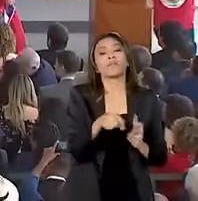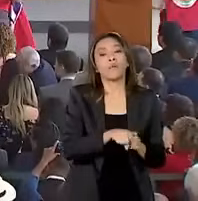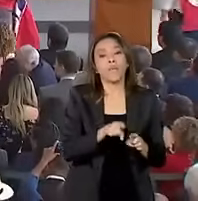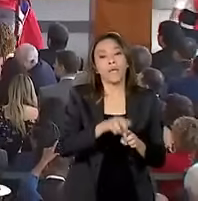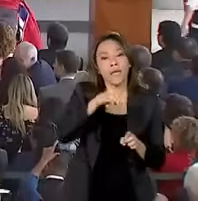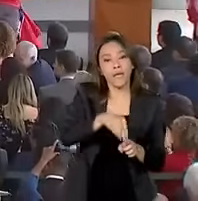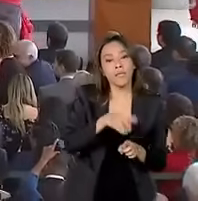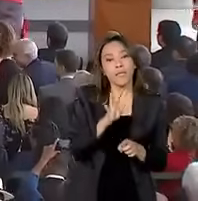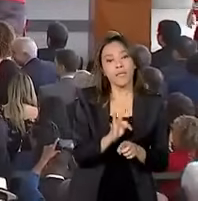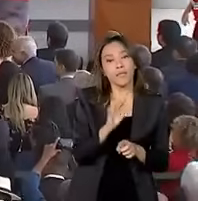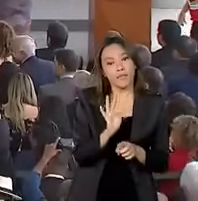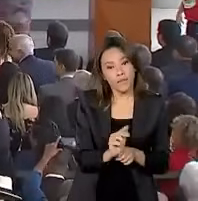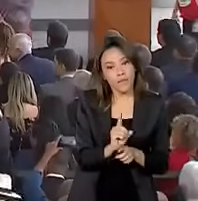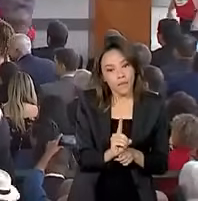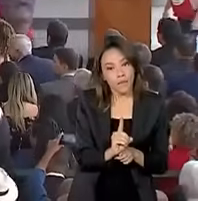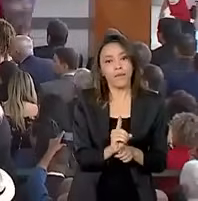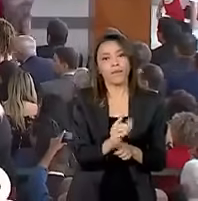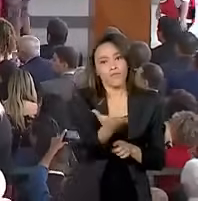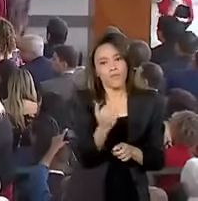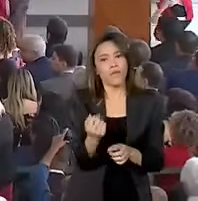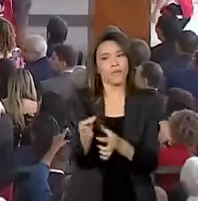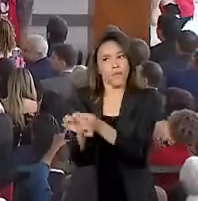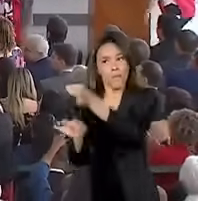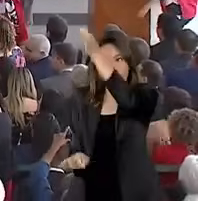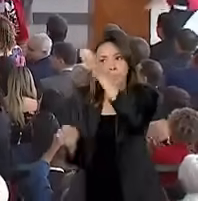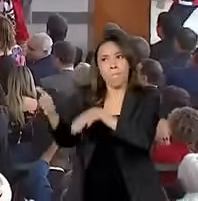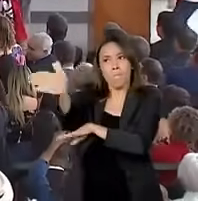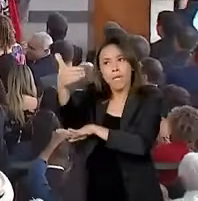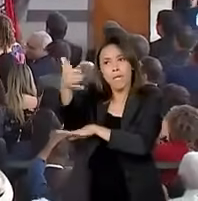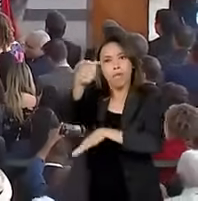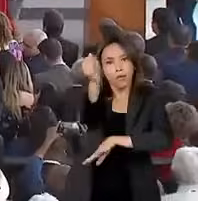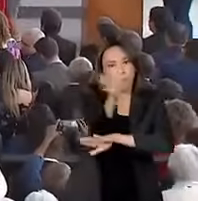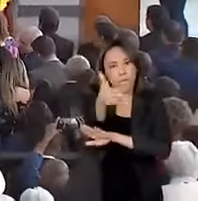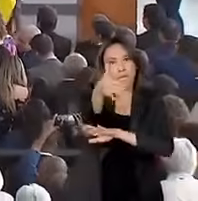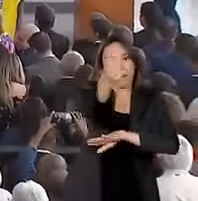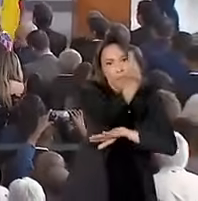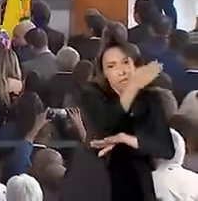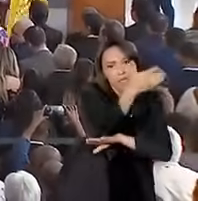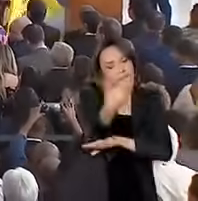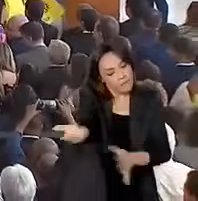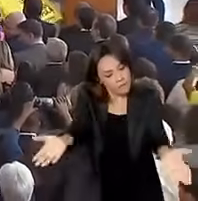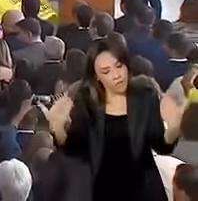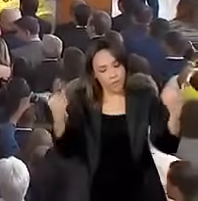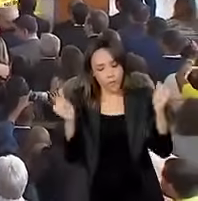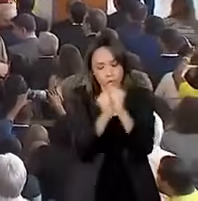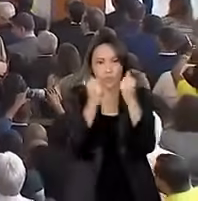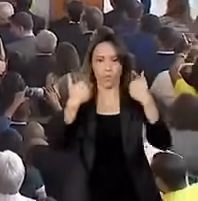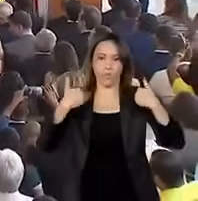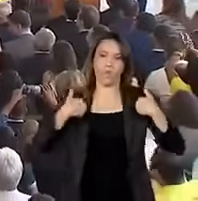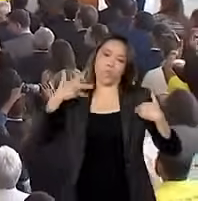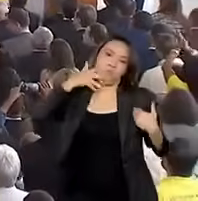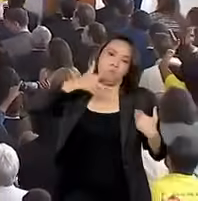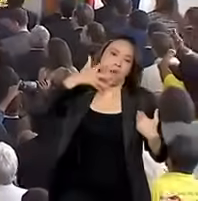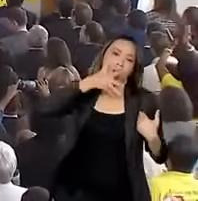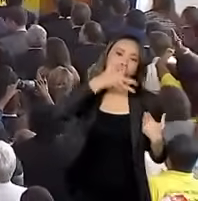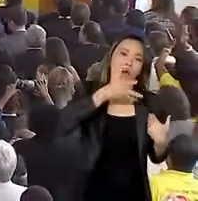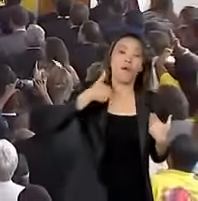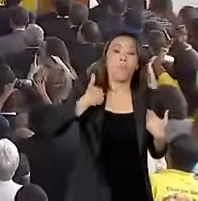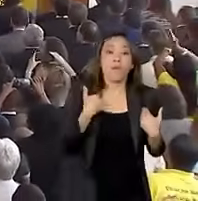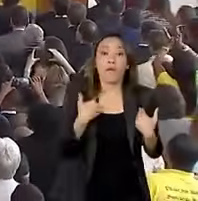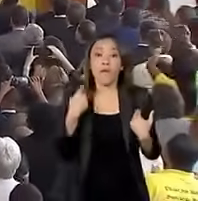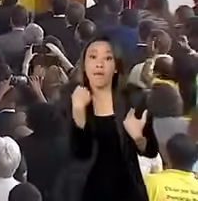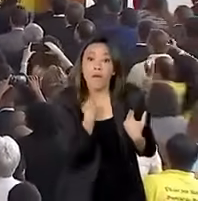MDD para que viessem abrir as suas bandeiras e fazer uso da palavra junto comigo, porque essa construção é